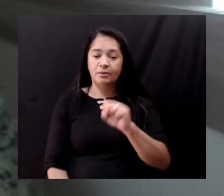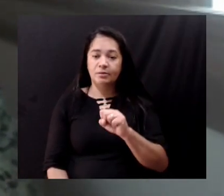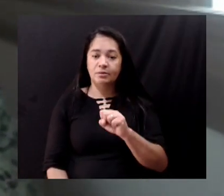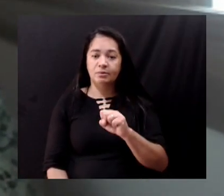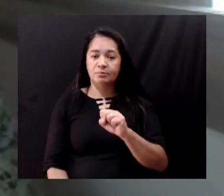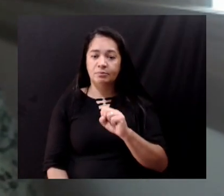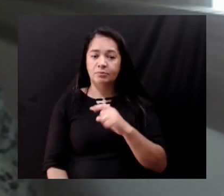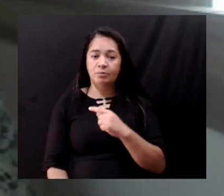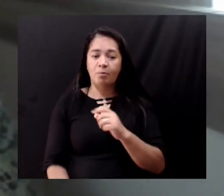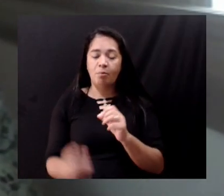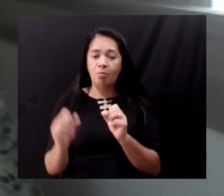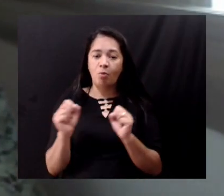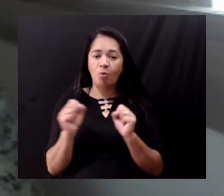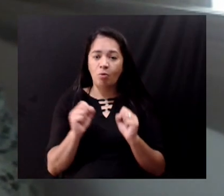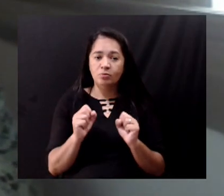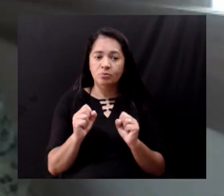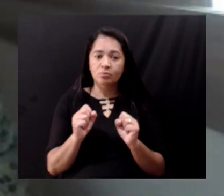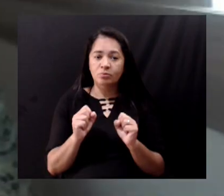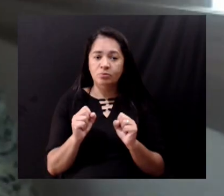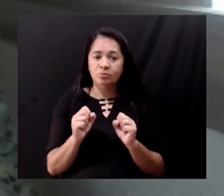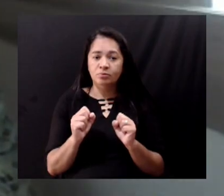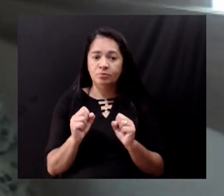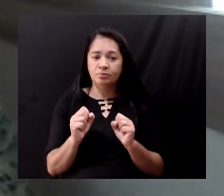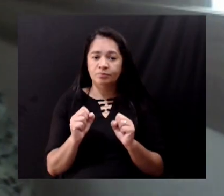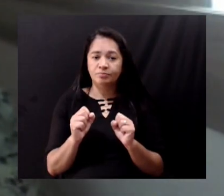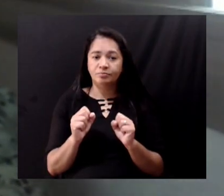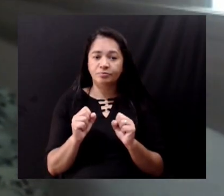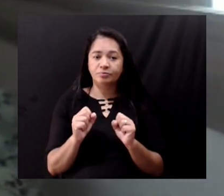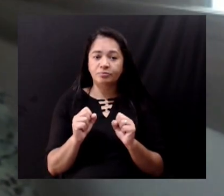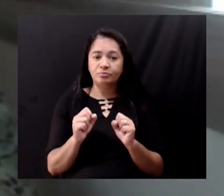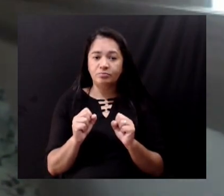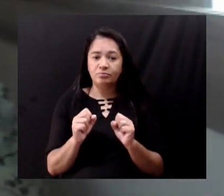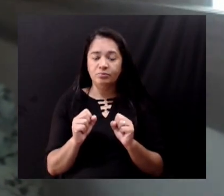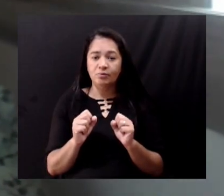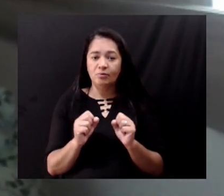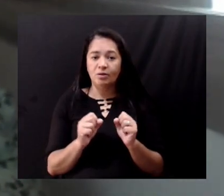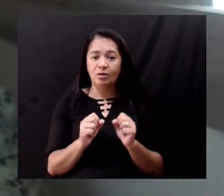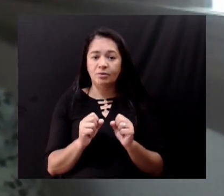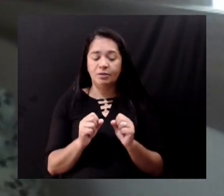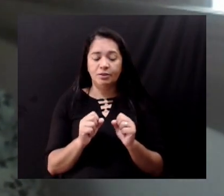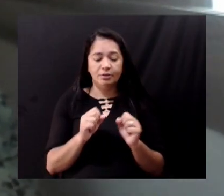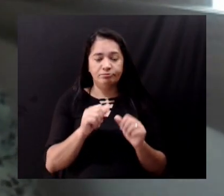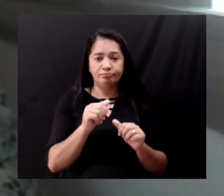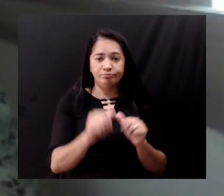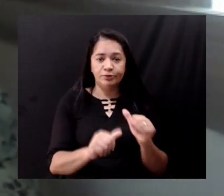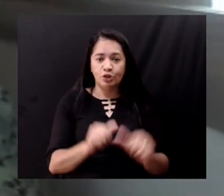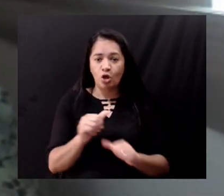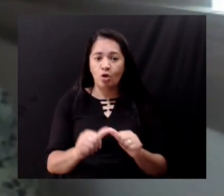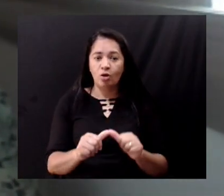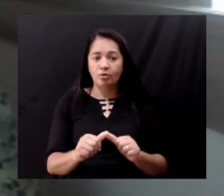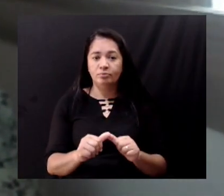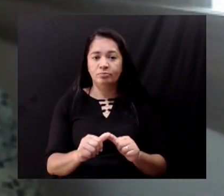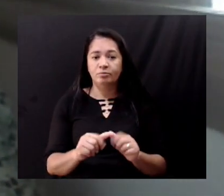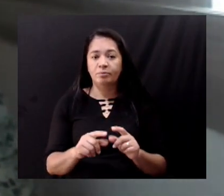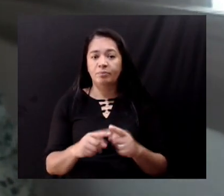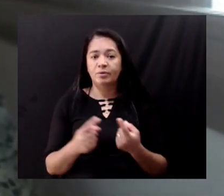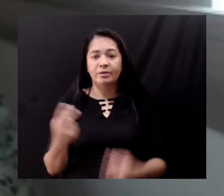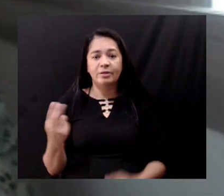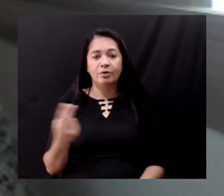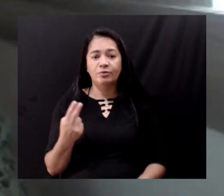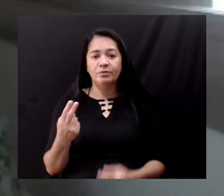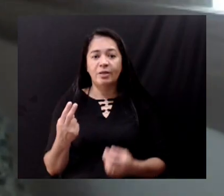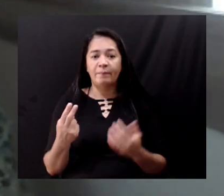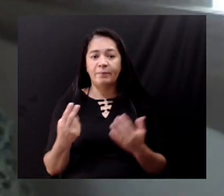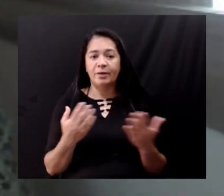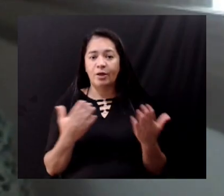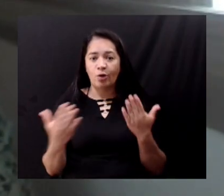sim, trocar uma questão de compulsão por outra. É como a Bruna falou, não dá para a gente falar que é uma questão de um vício